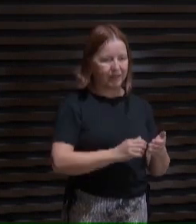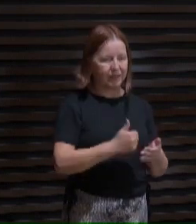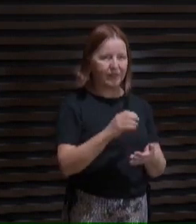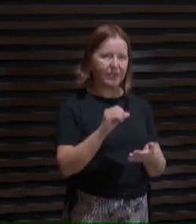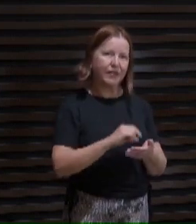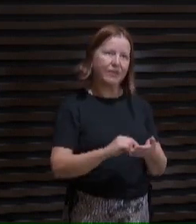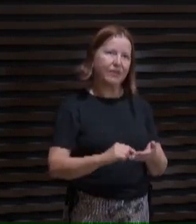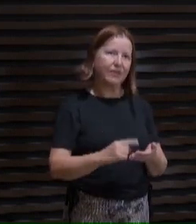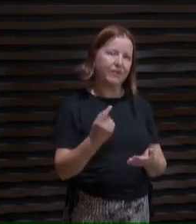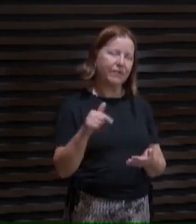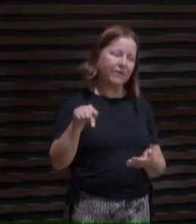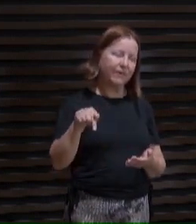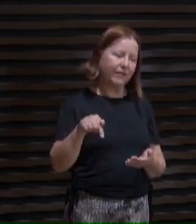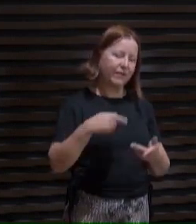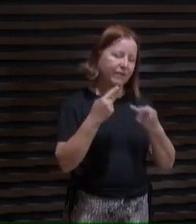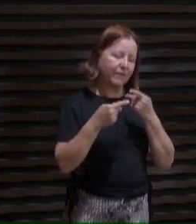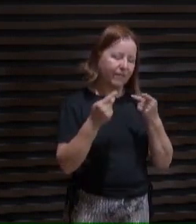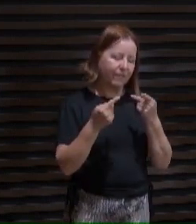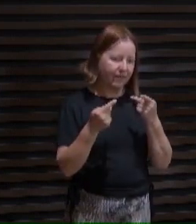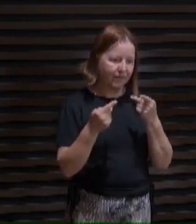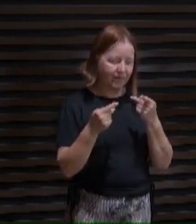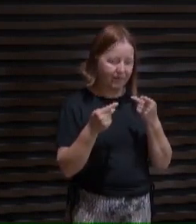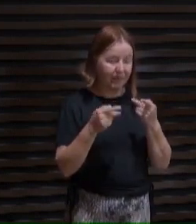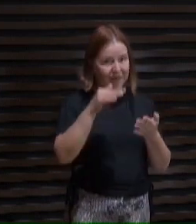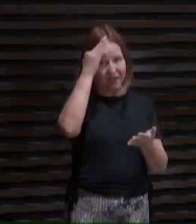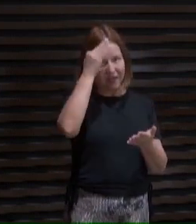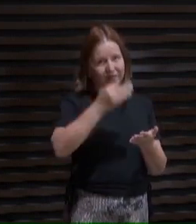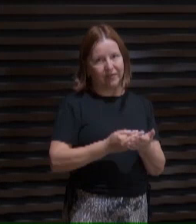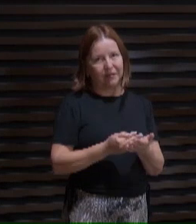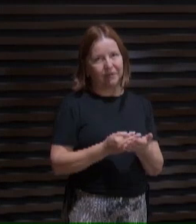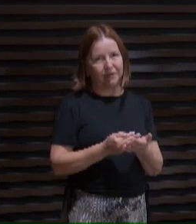versículo 17, dizendo que a fé,